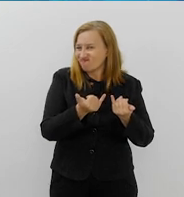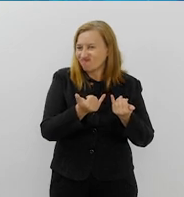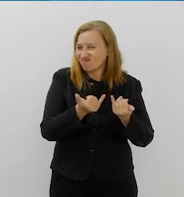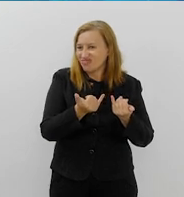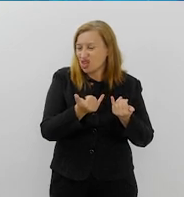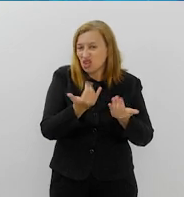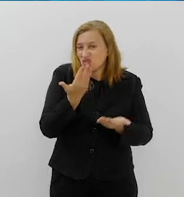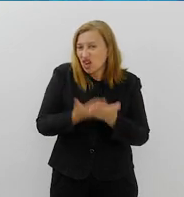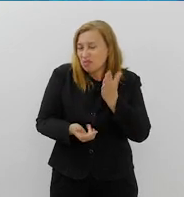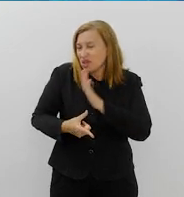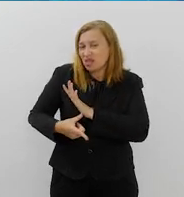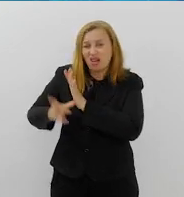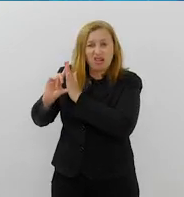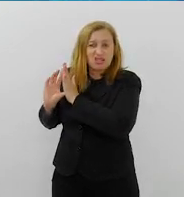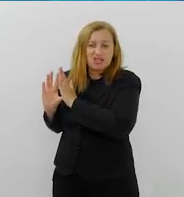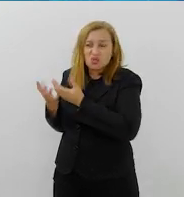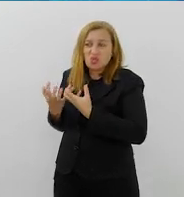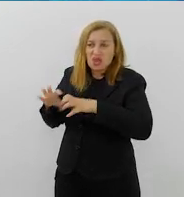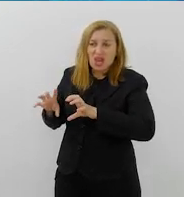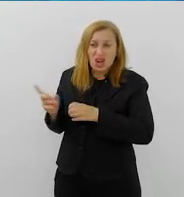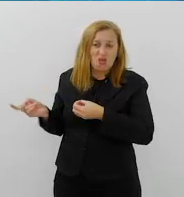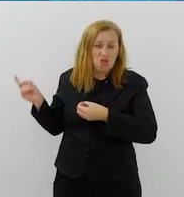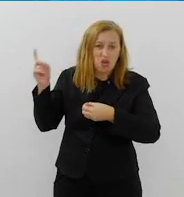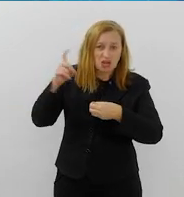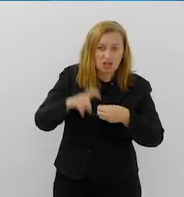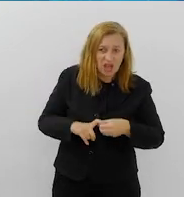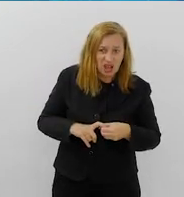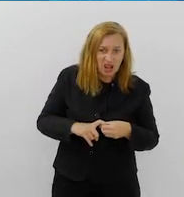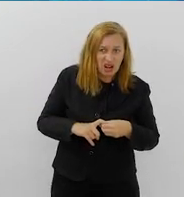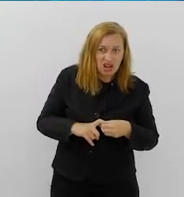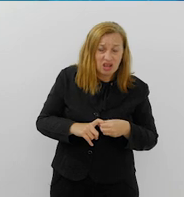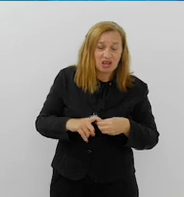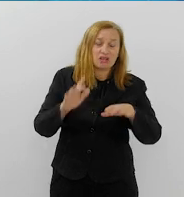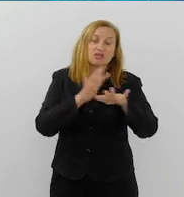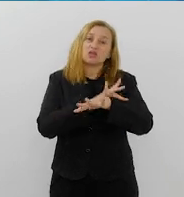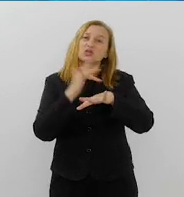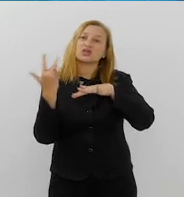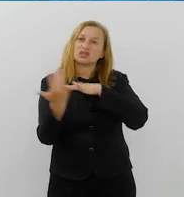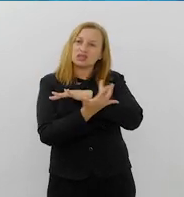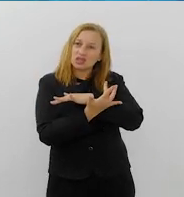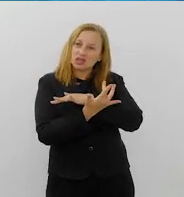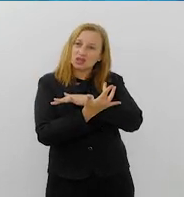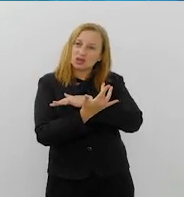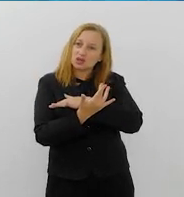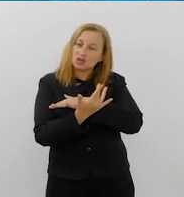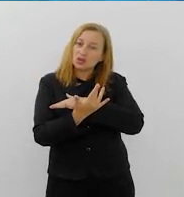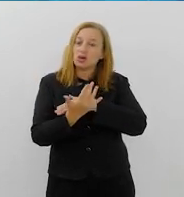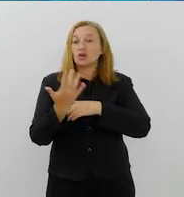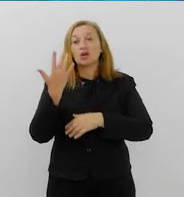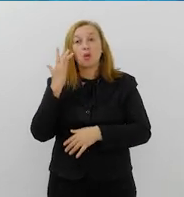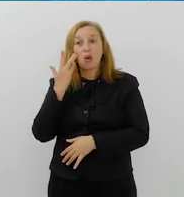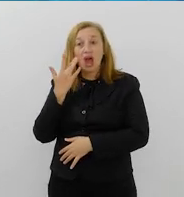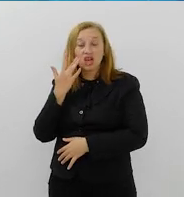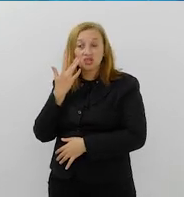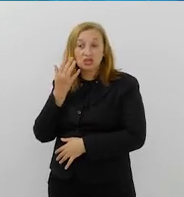informação jornalística, mas eu já perdi antes. Não, eu não quero. Então eu vou voltar lá para as minhas redes, para o que eu considero que é